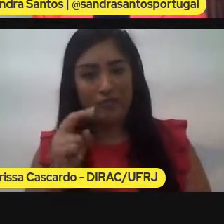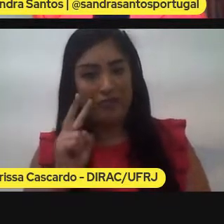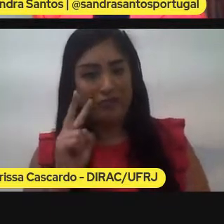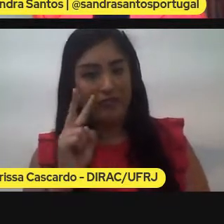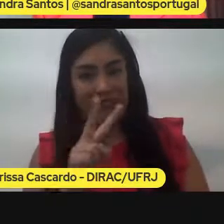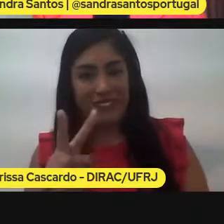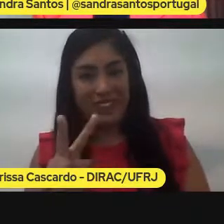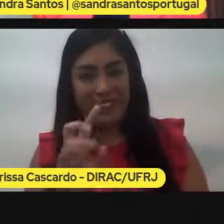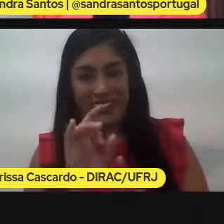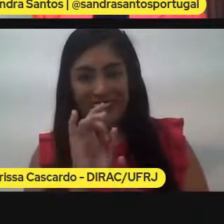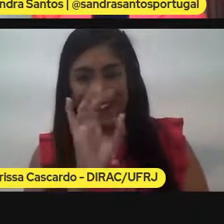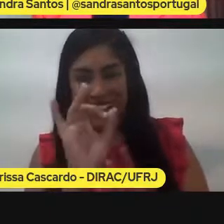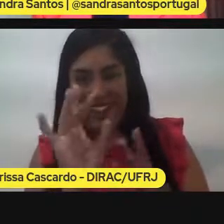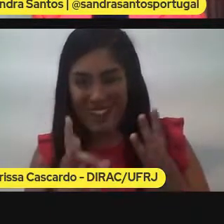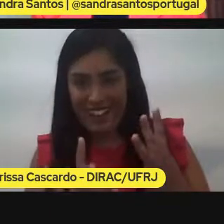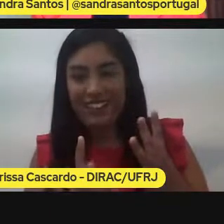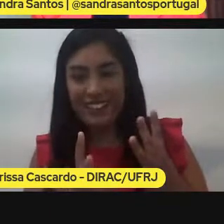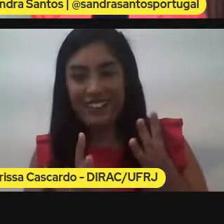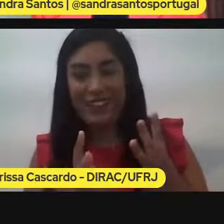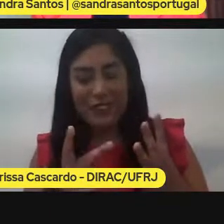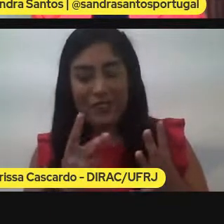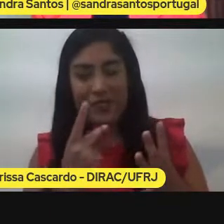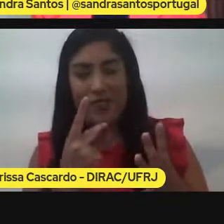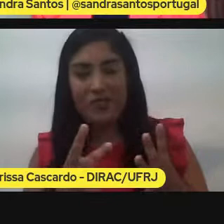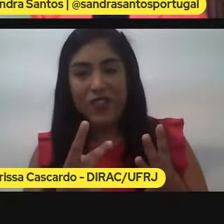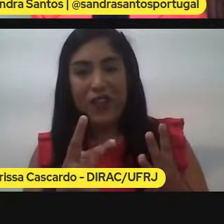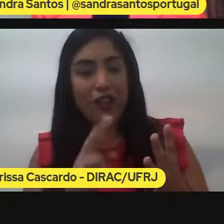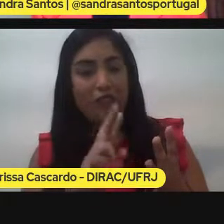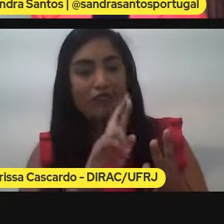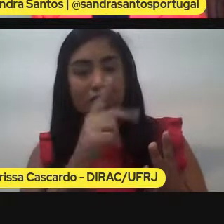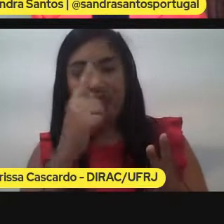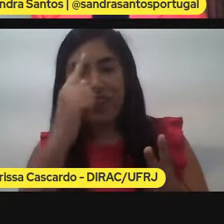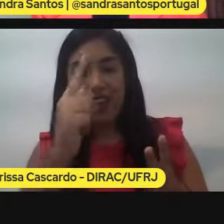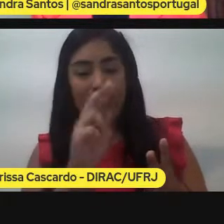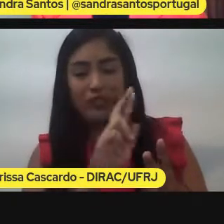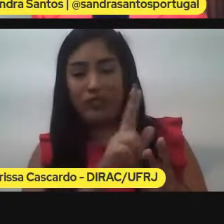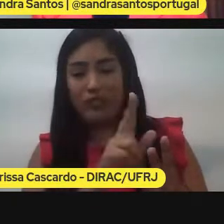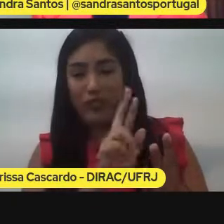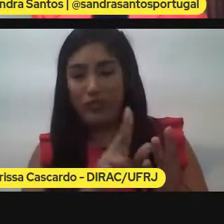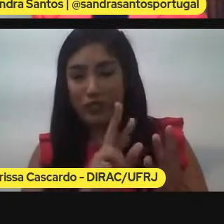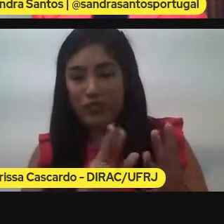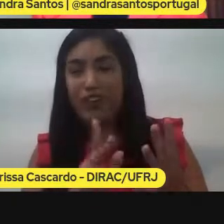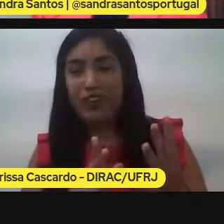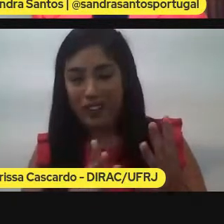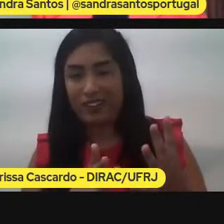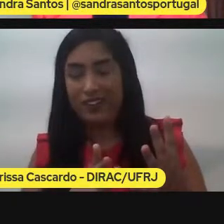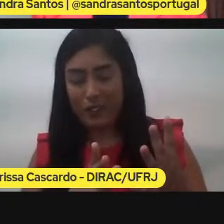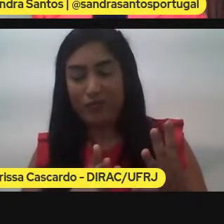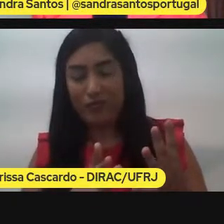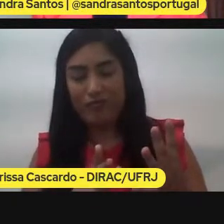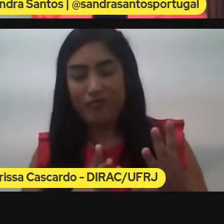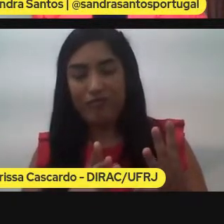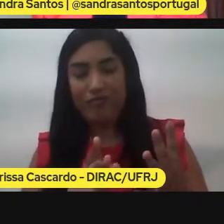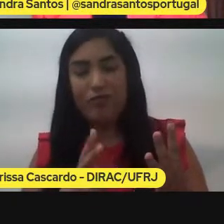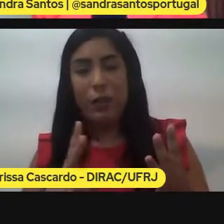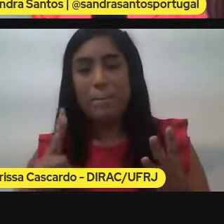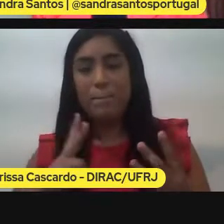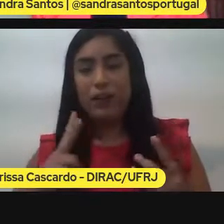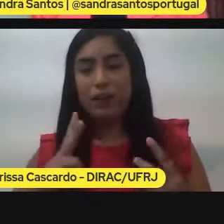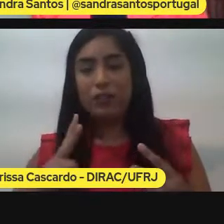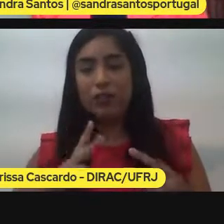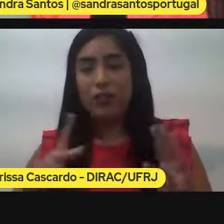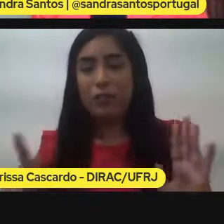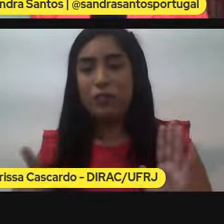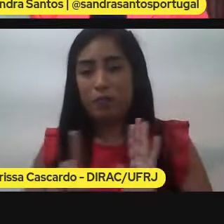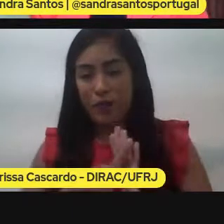diferentes e todos eles levam ao desassego, né? E cada um numa perspectiva